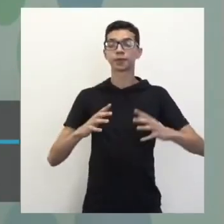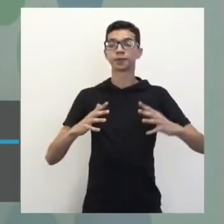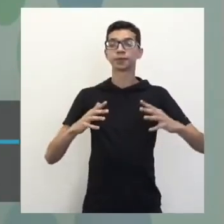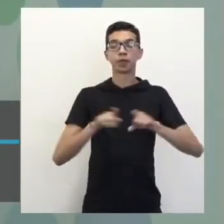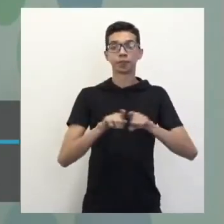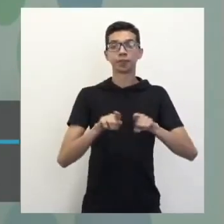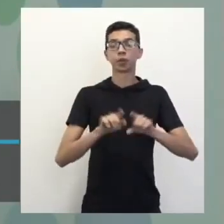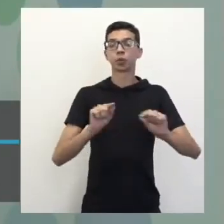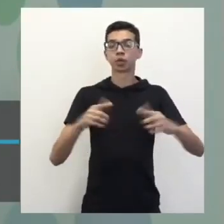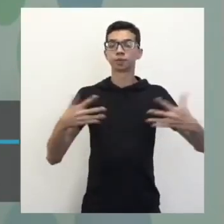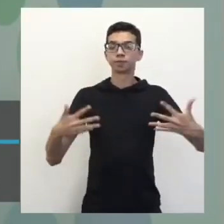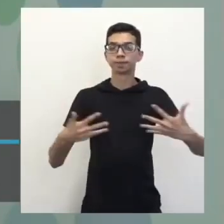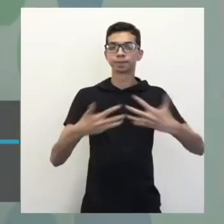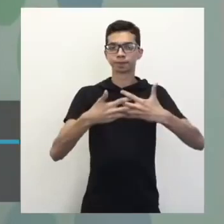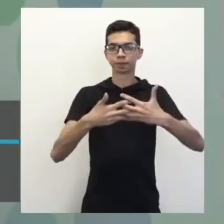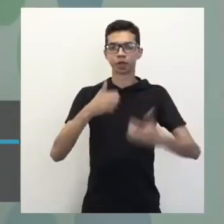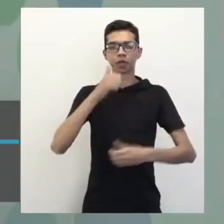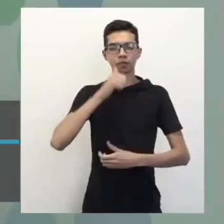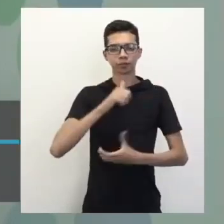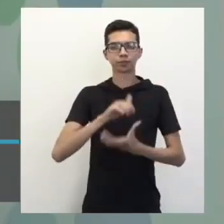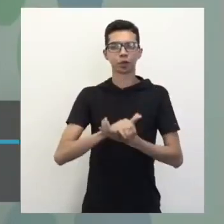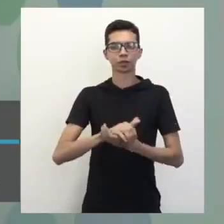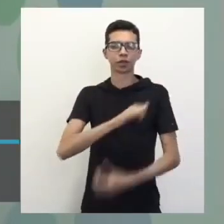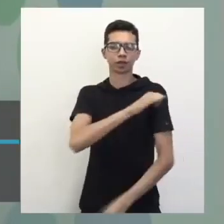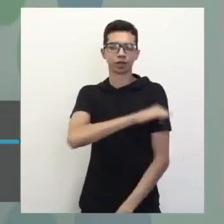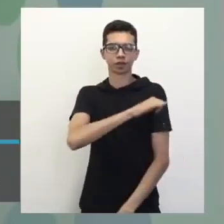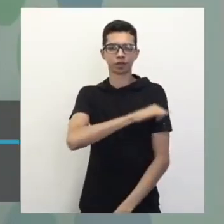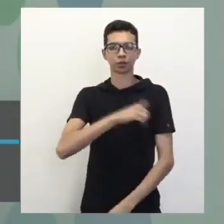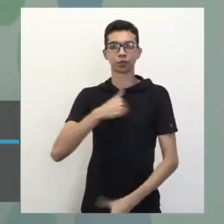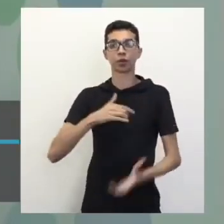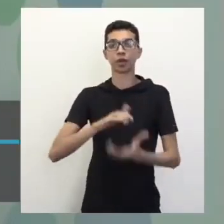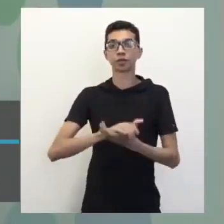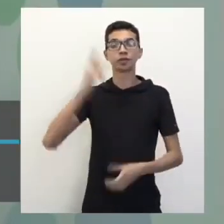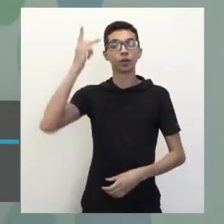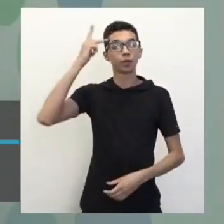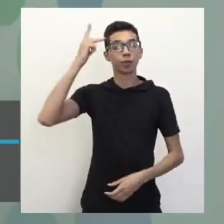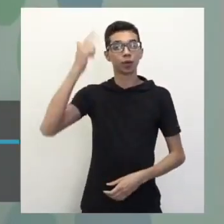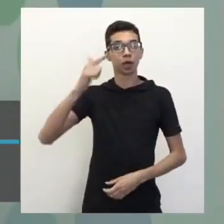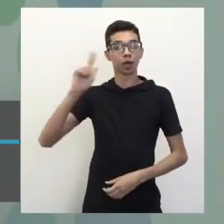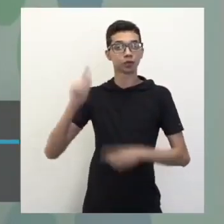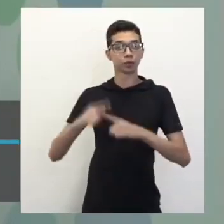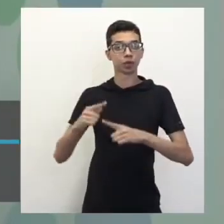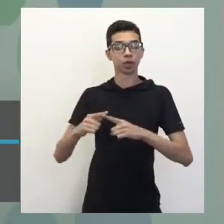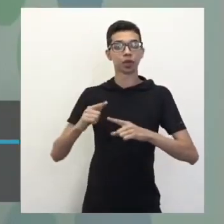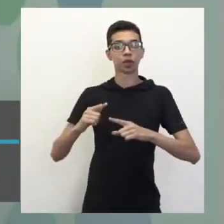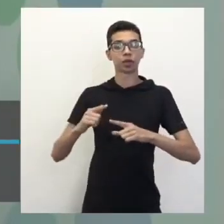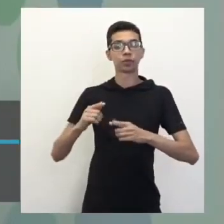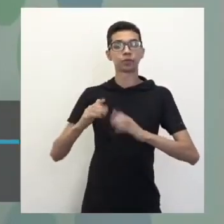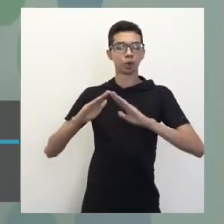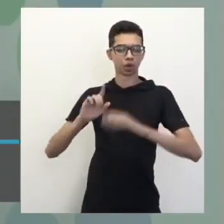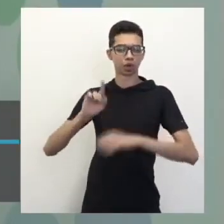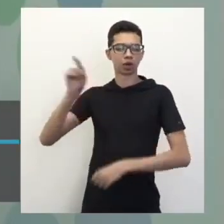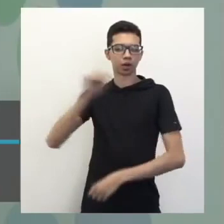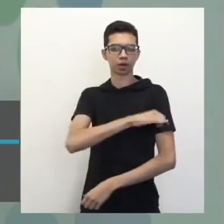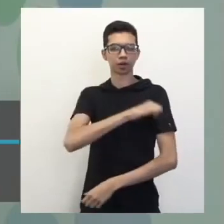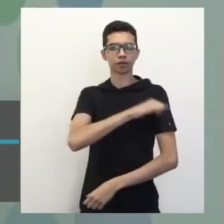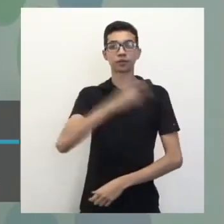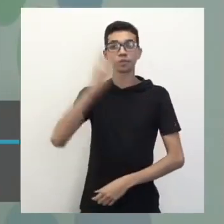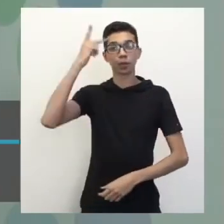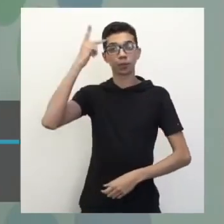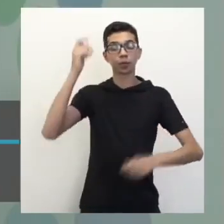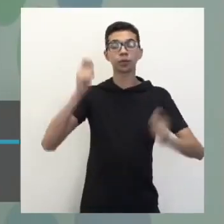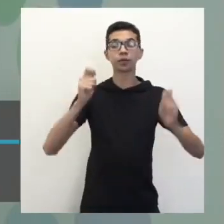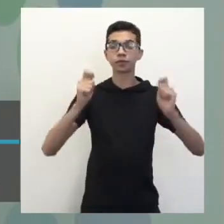Rio e nós viemos casar em São Paulo na época, porque ela ainda morava lá, justamente porque o estado de São Paulo permite a gente fazer